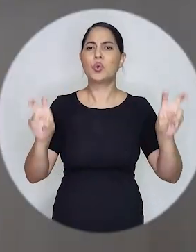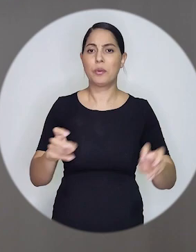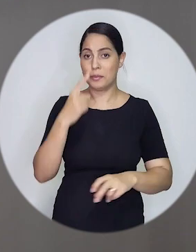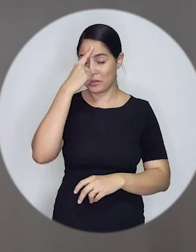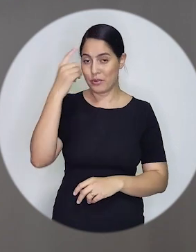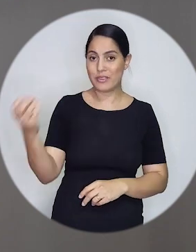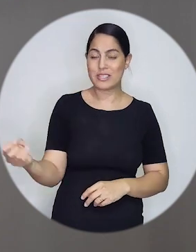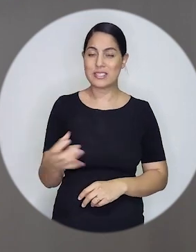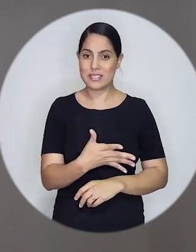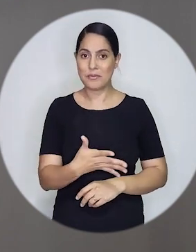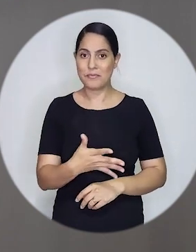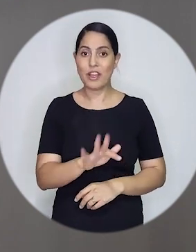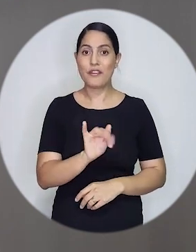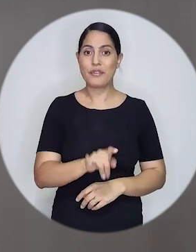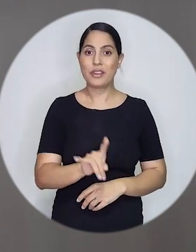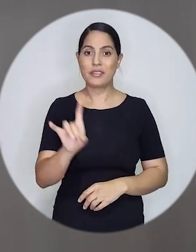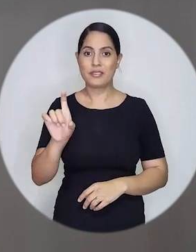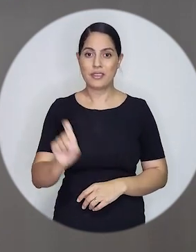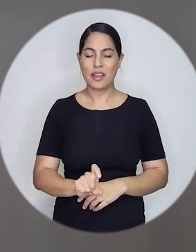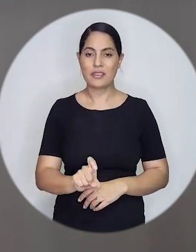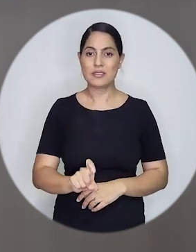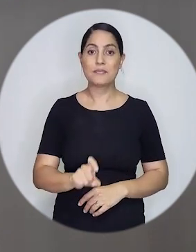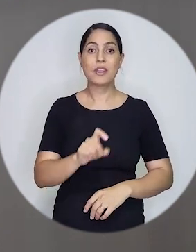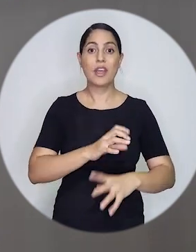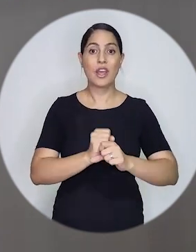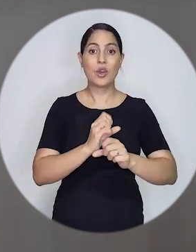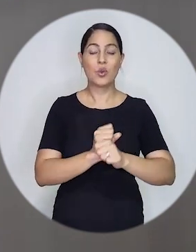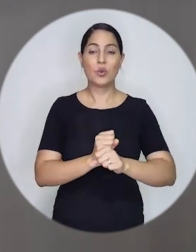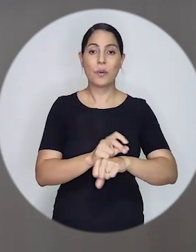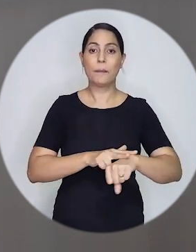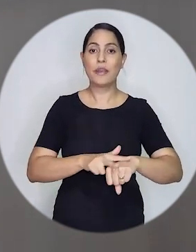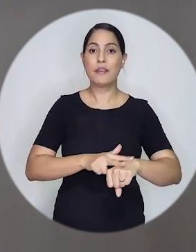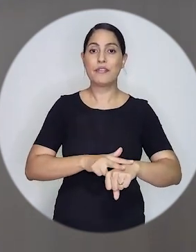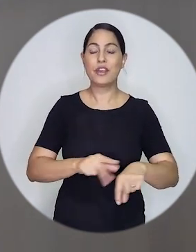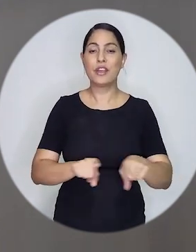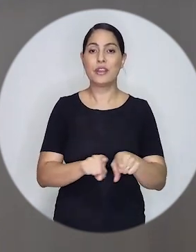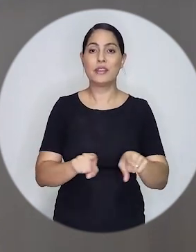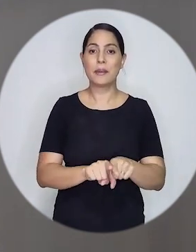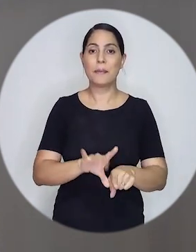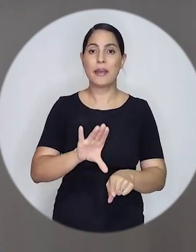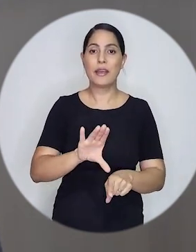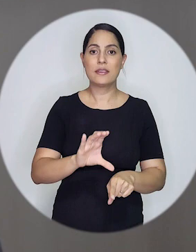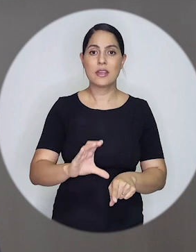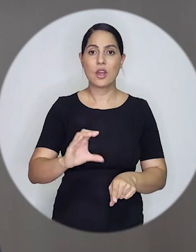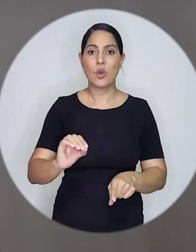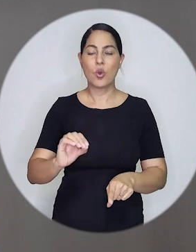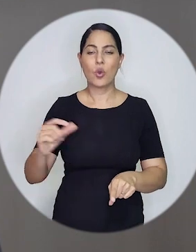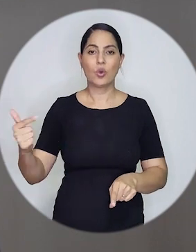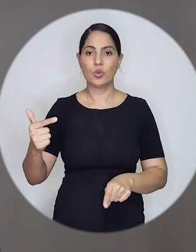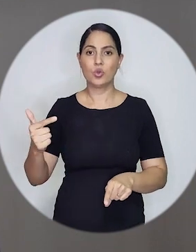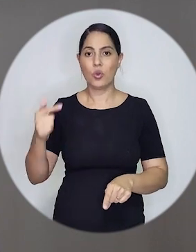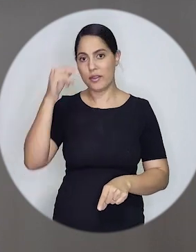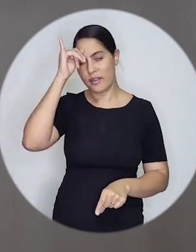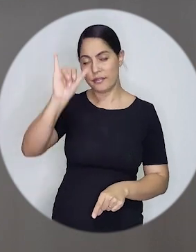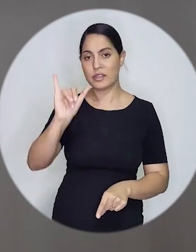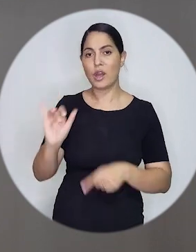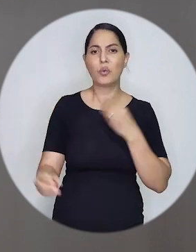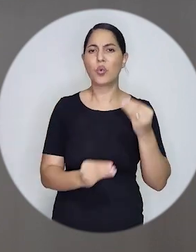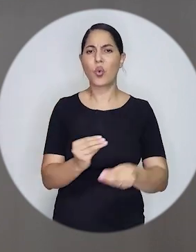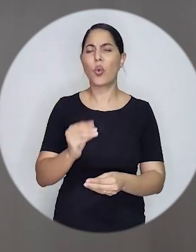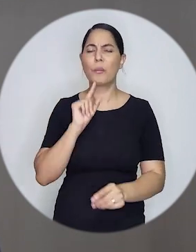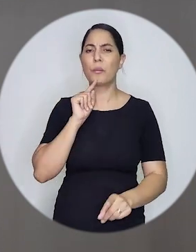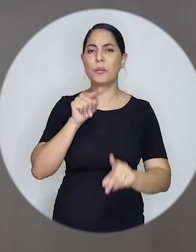Inovação, Fintechs, Economia Verde e Crédito de Carbono. O evento debateu aspectos e perspectivas internacionais a partir